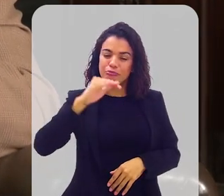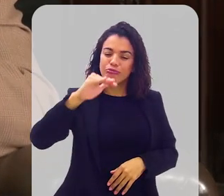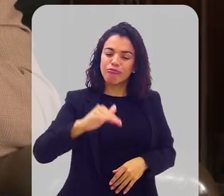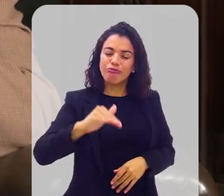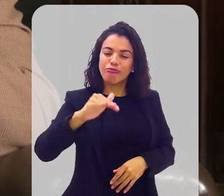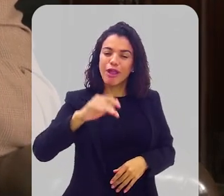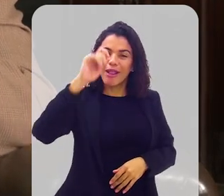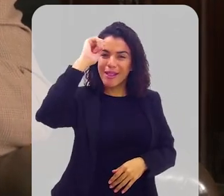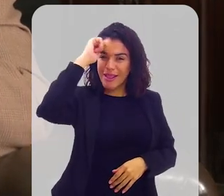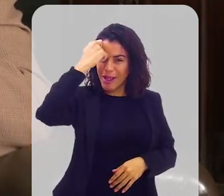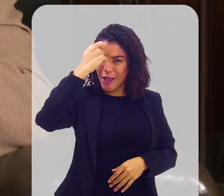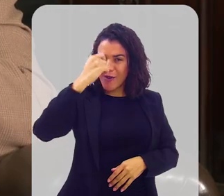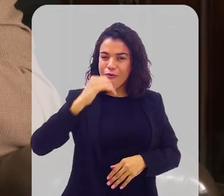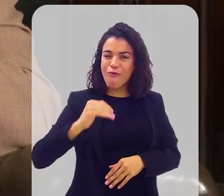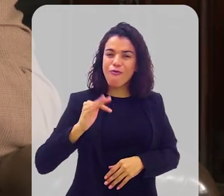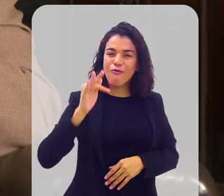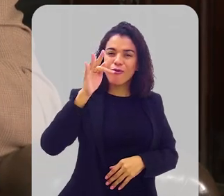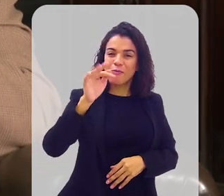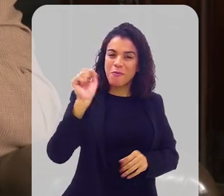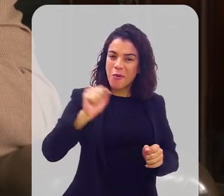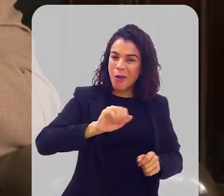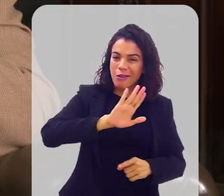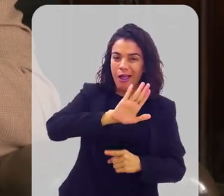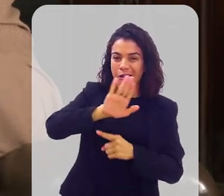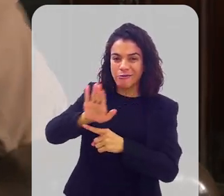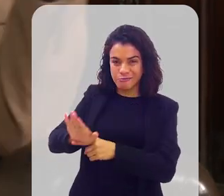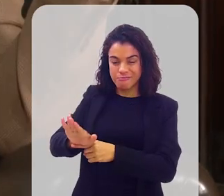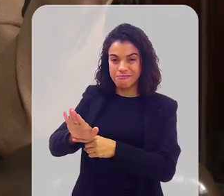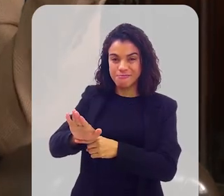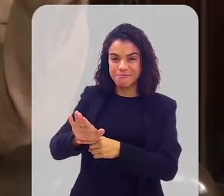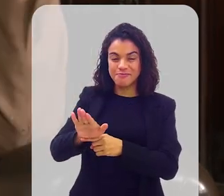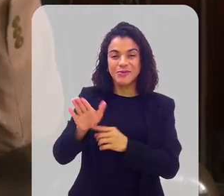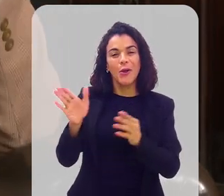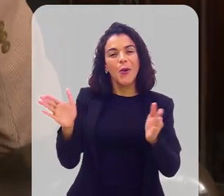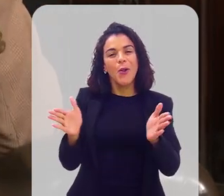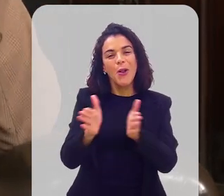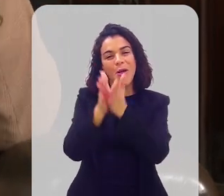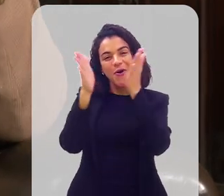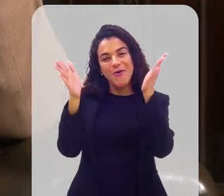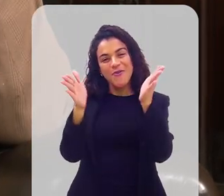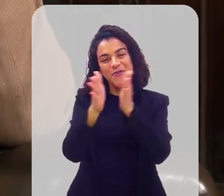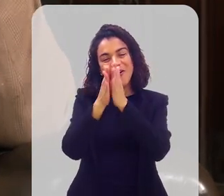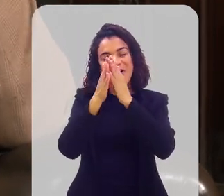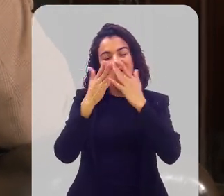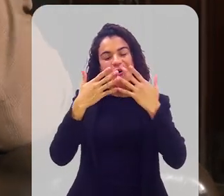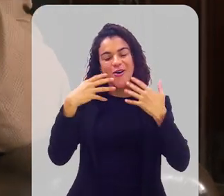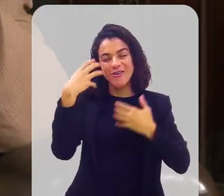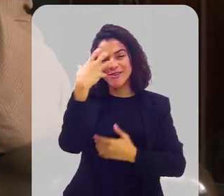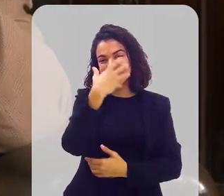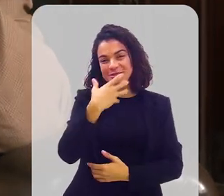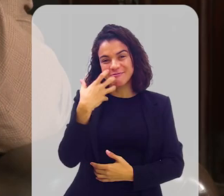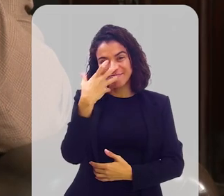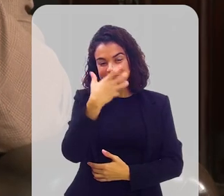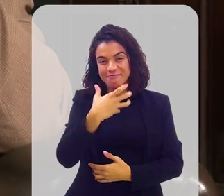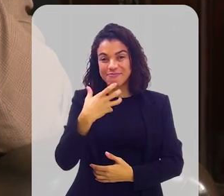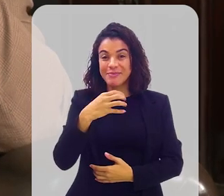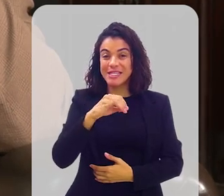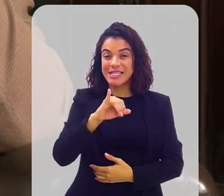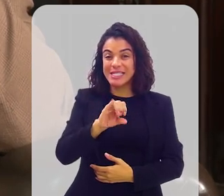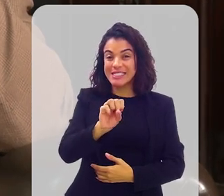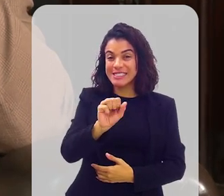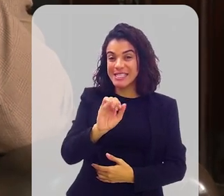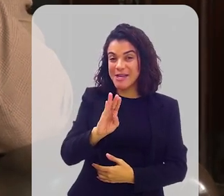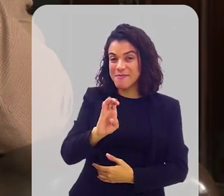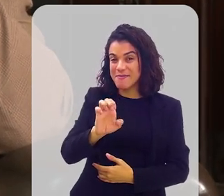neguinho um dia pode te ajudar. Bem, Louvor Som está no ar e hoje nós estamos com